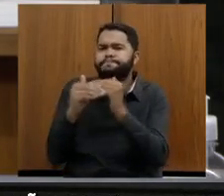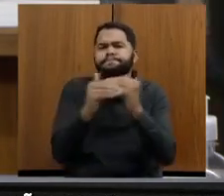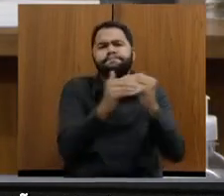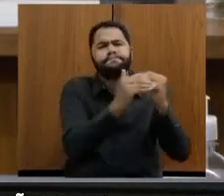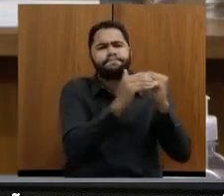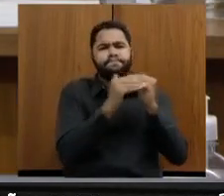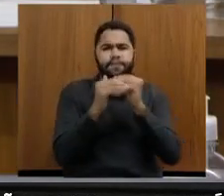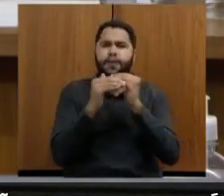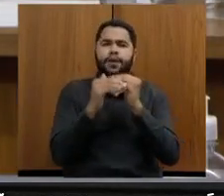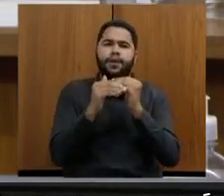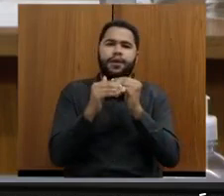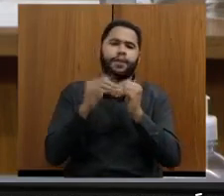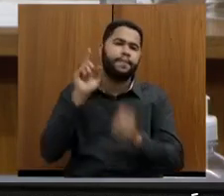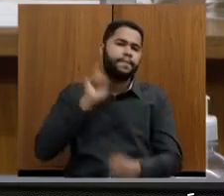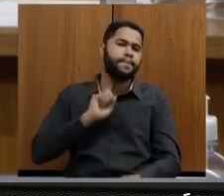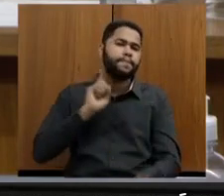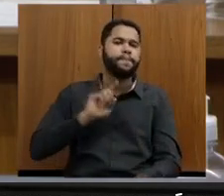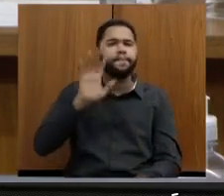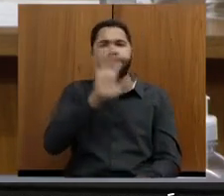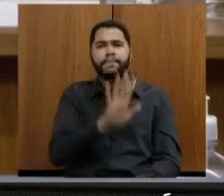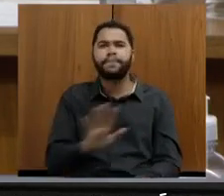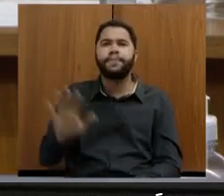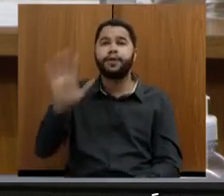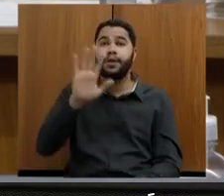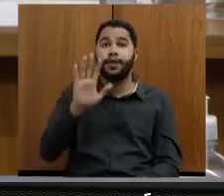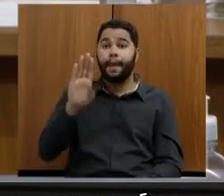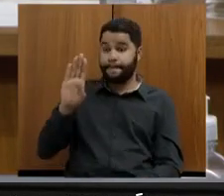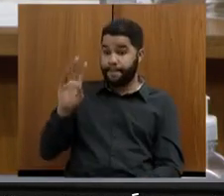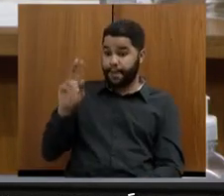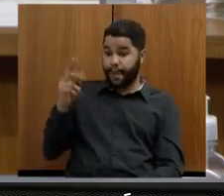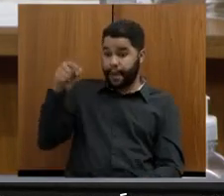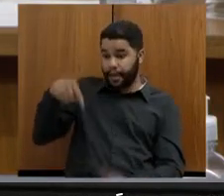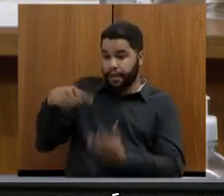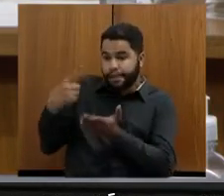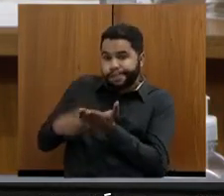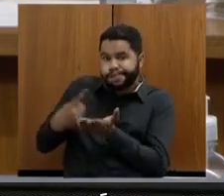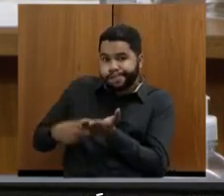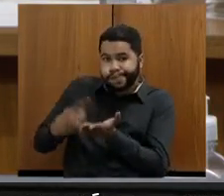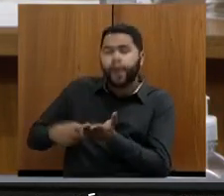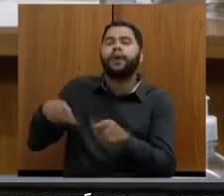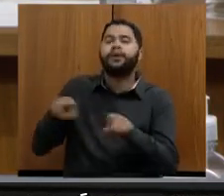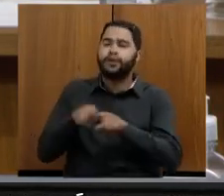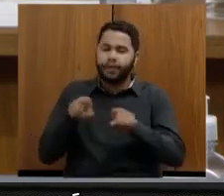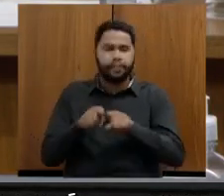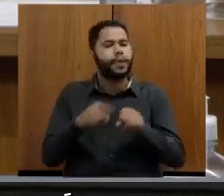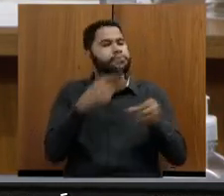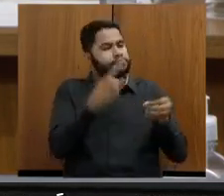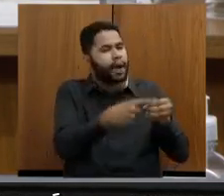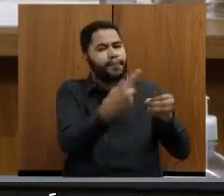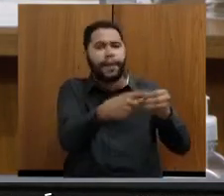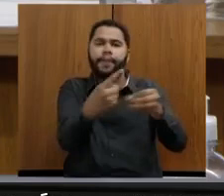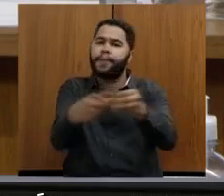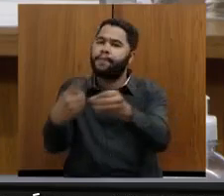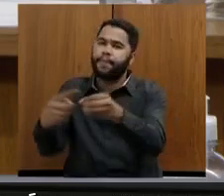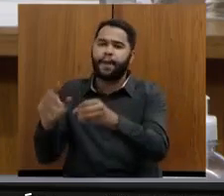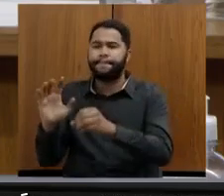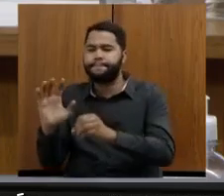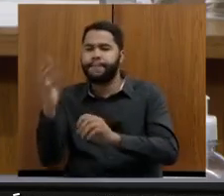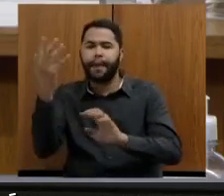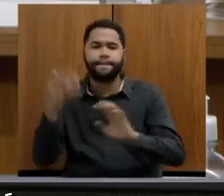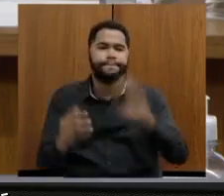em todo o estado o que a gente falava em Belo Horizonte era a mesma coisa que se falava e